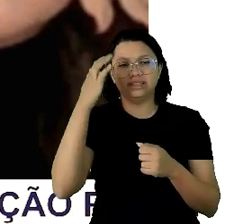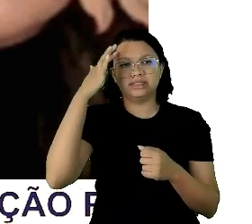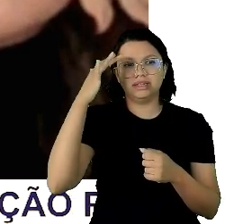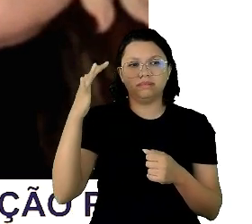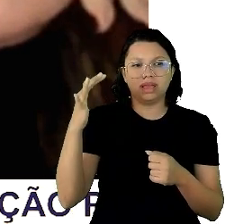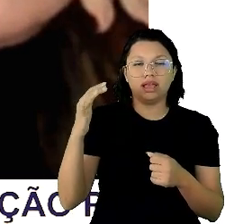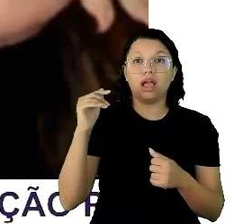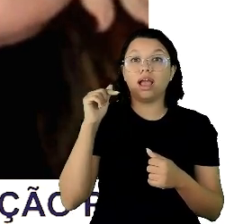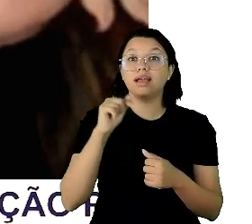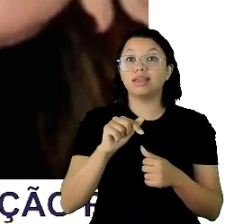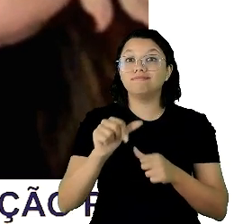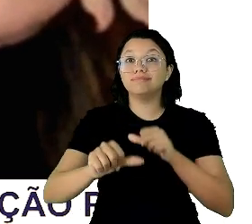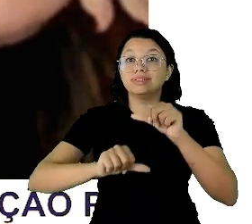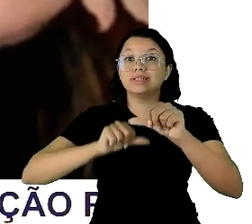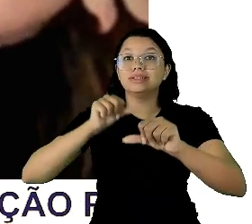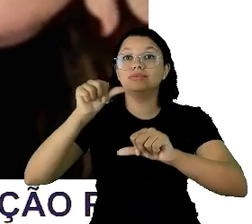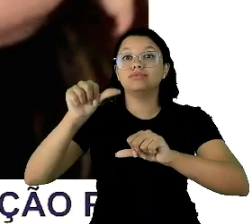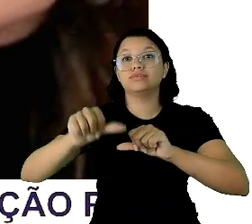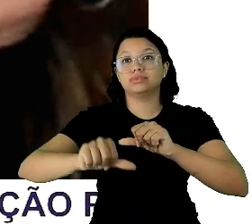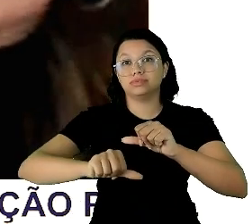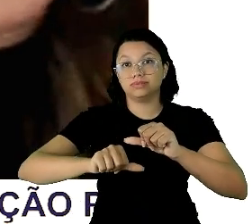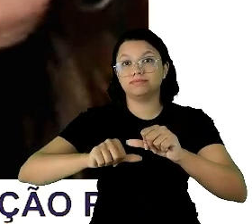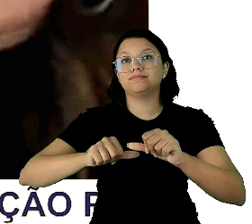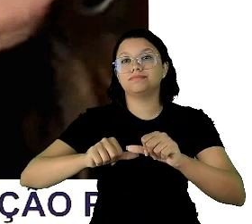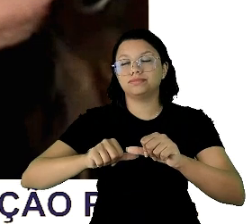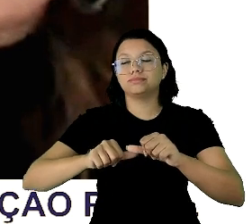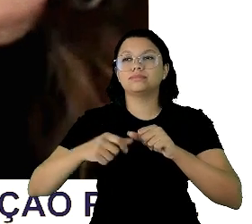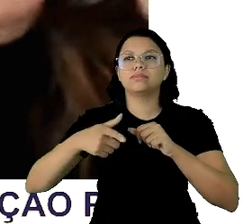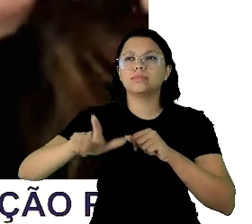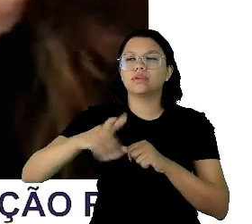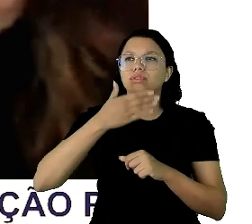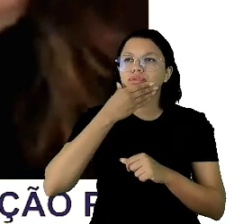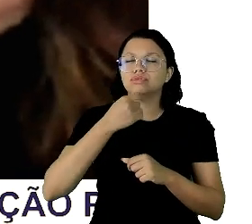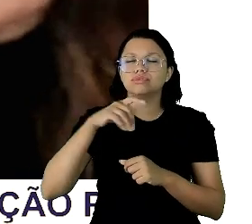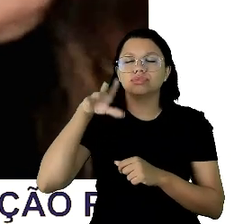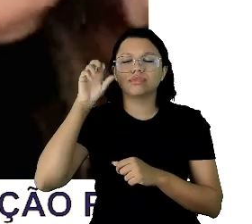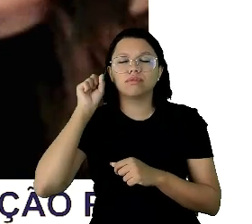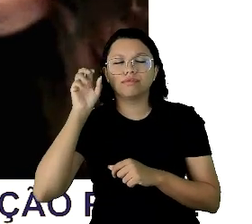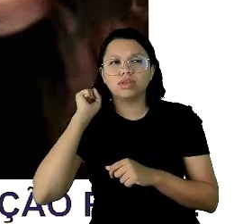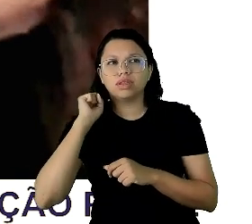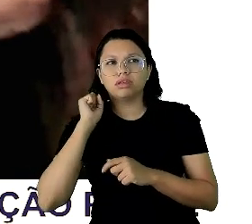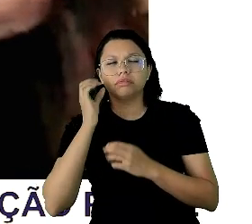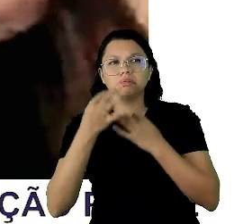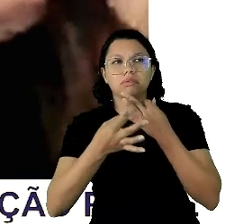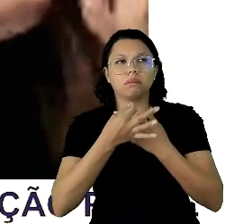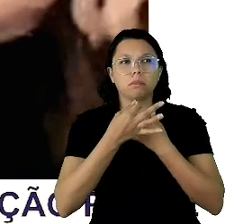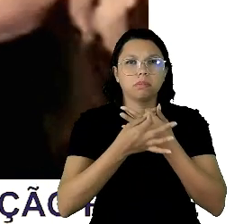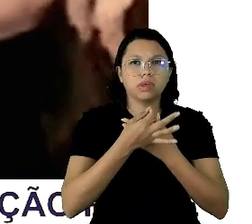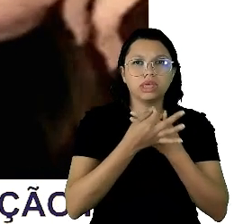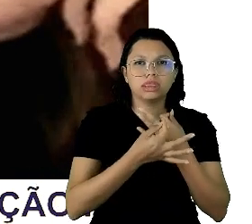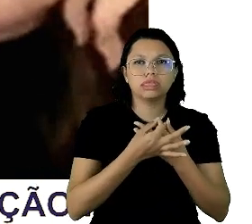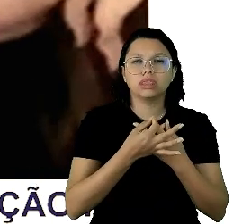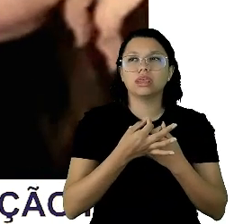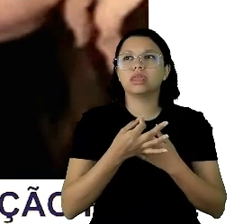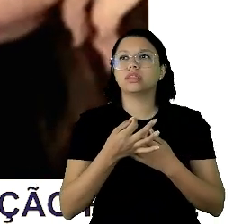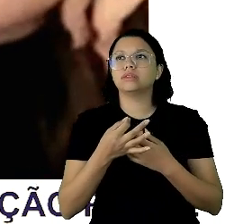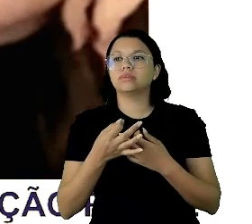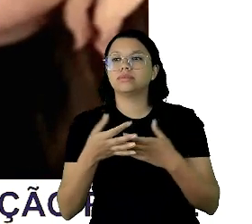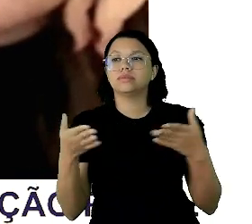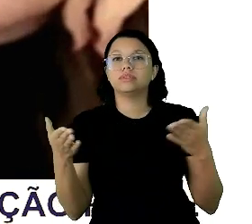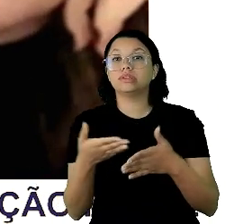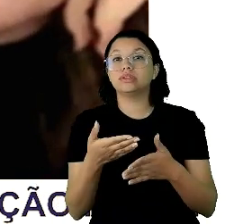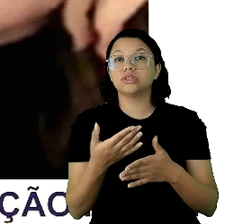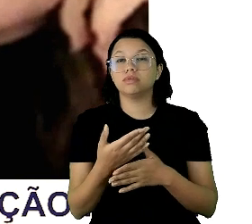transforma, né? E os outros também ouvindo e comentando. Isso é bem interessante,